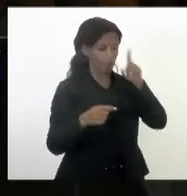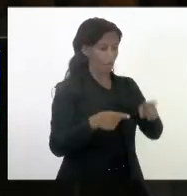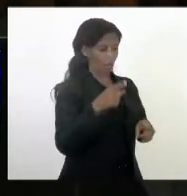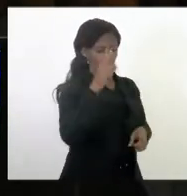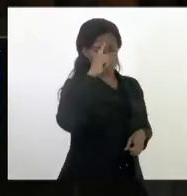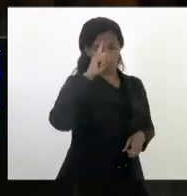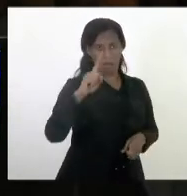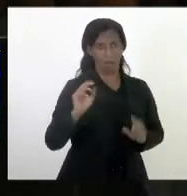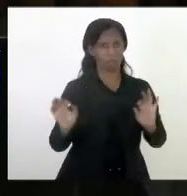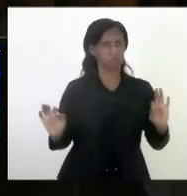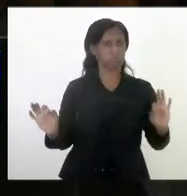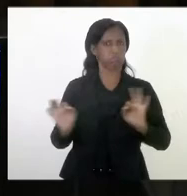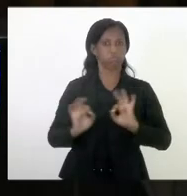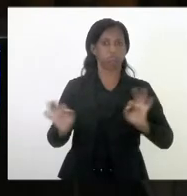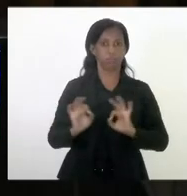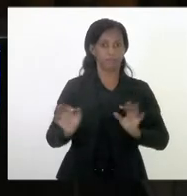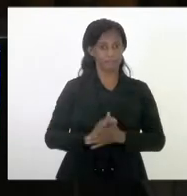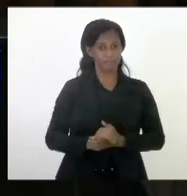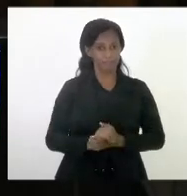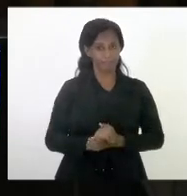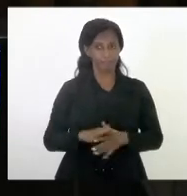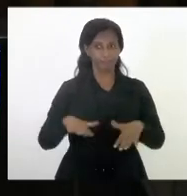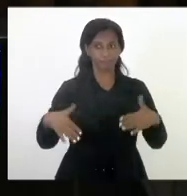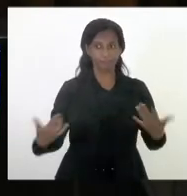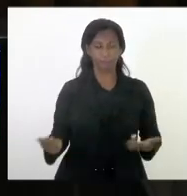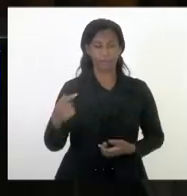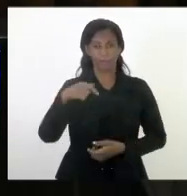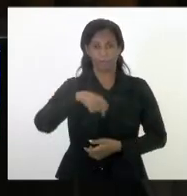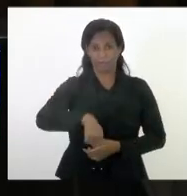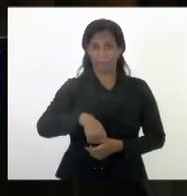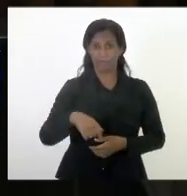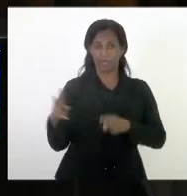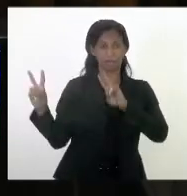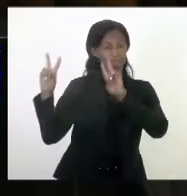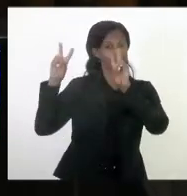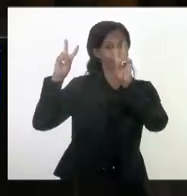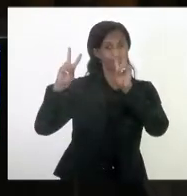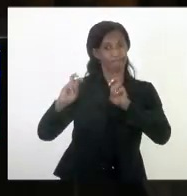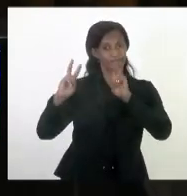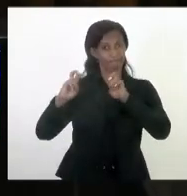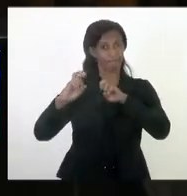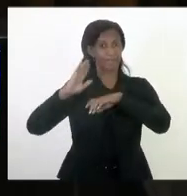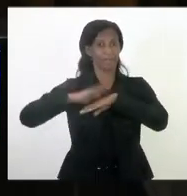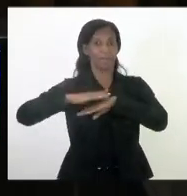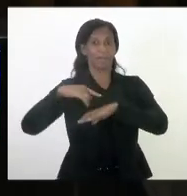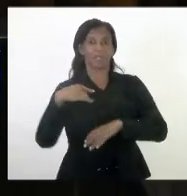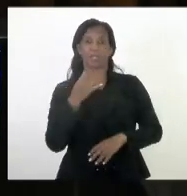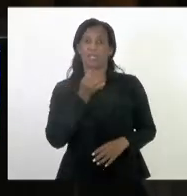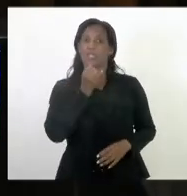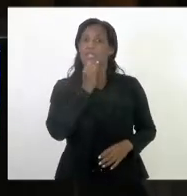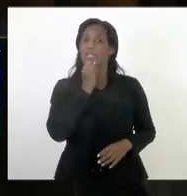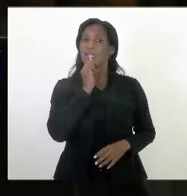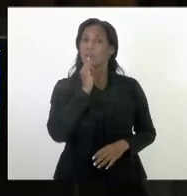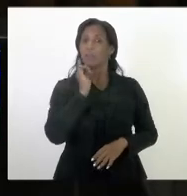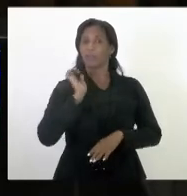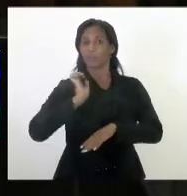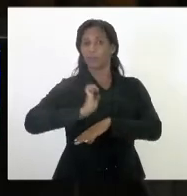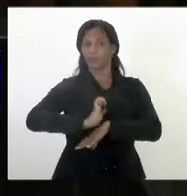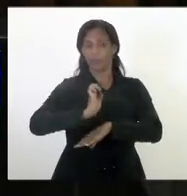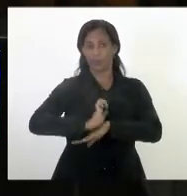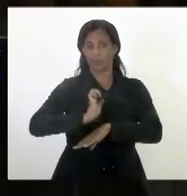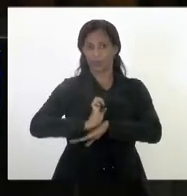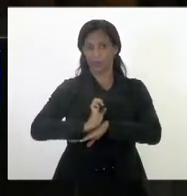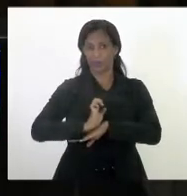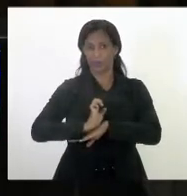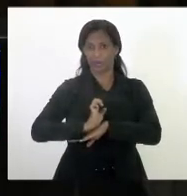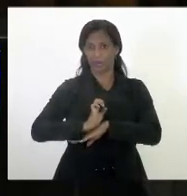fazer. Mas fato é que essa matéria é mais um exemplo do Estado